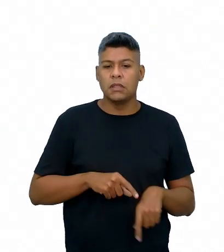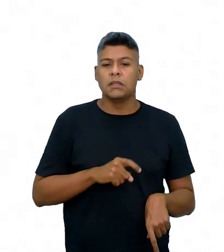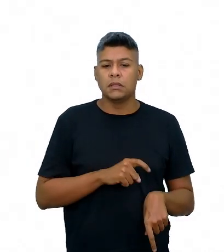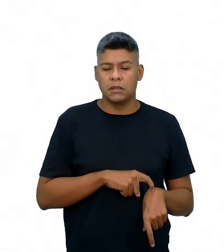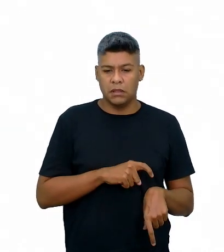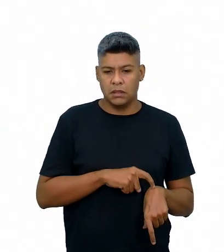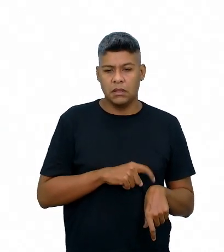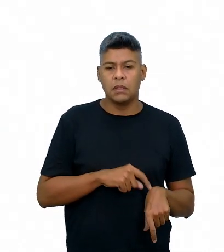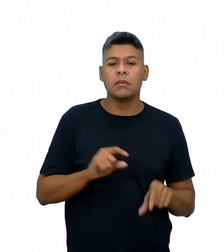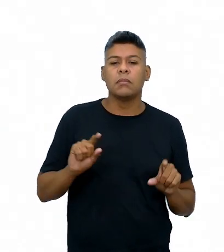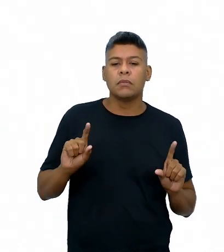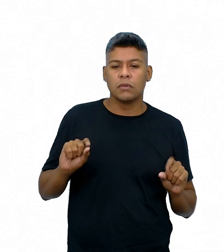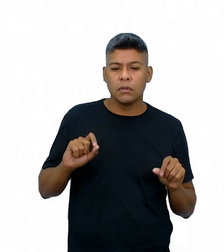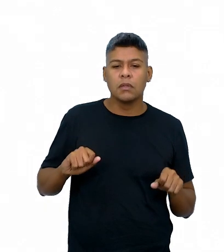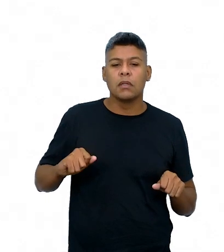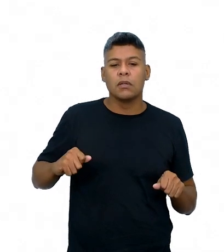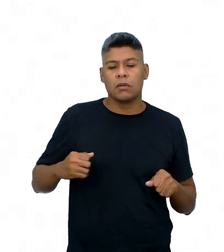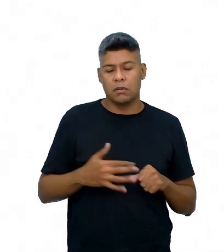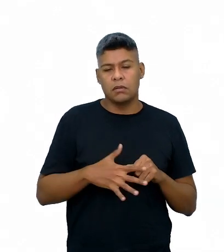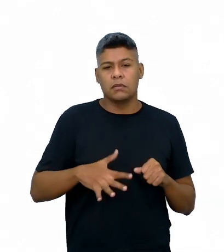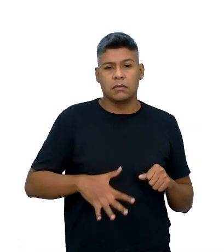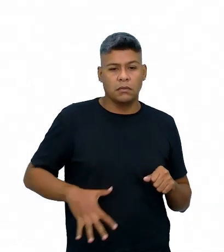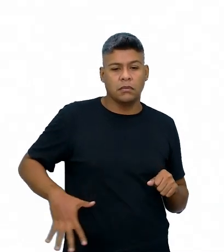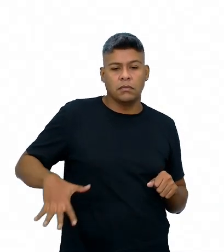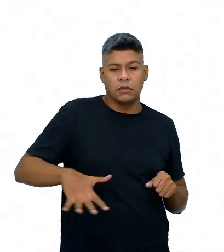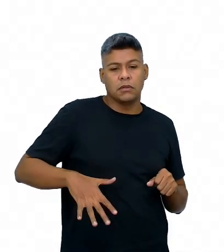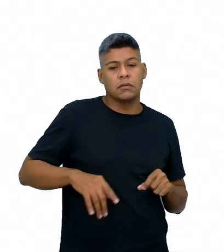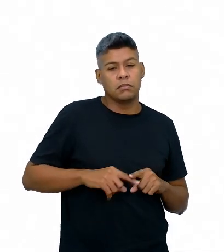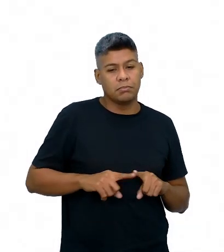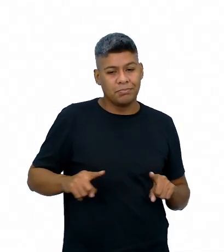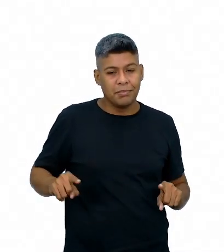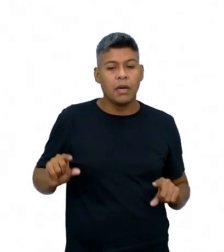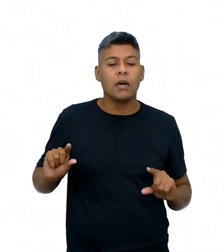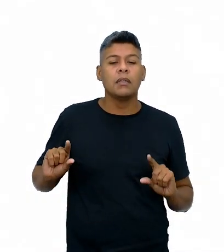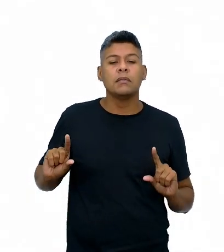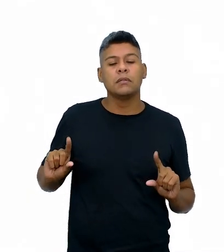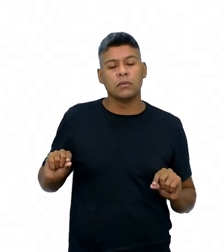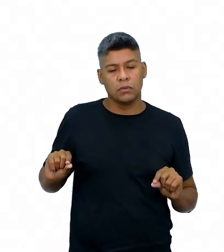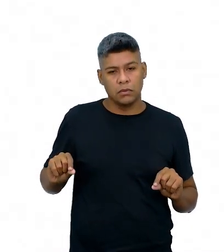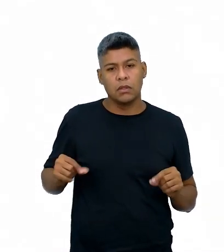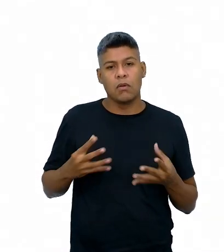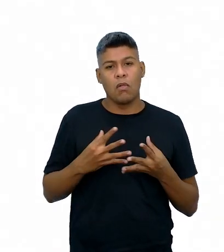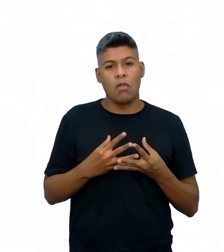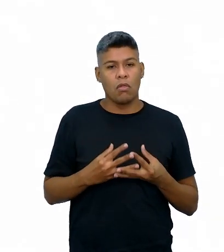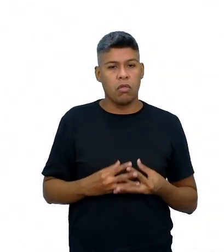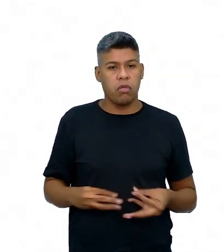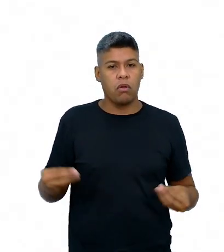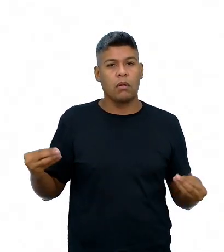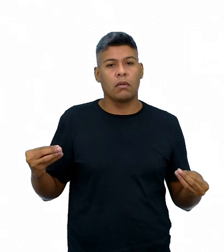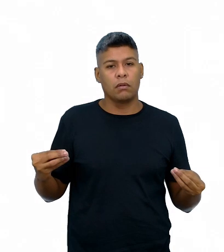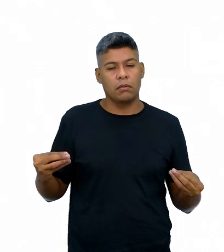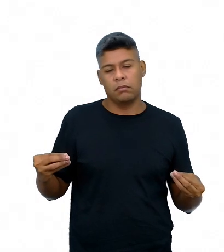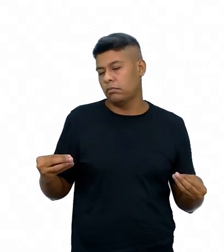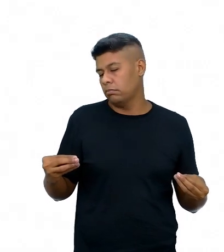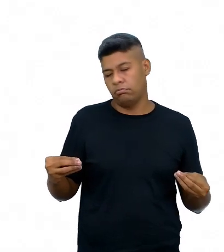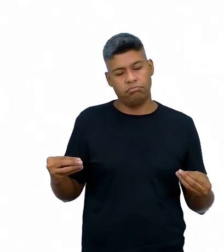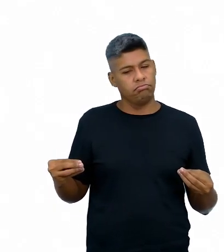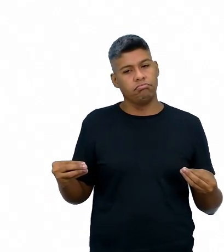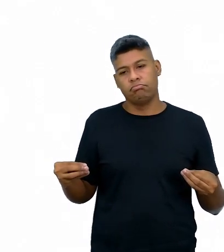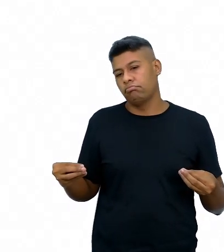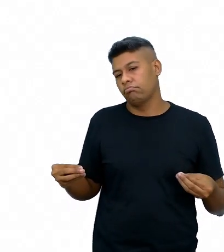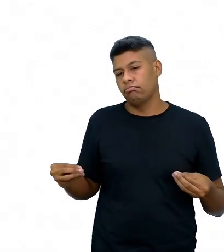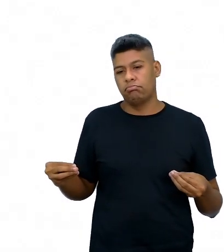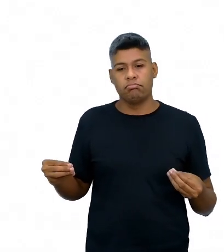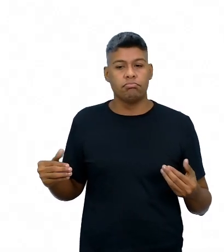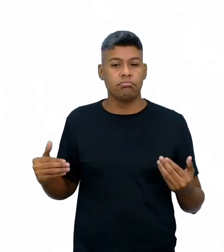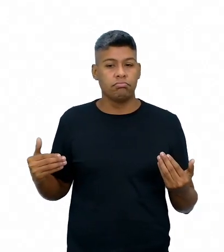e permanência do coronavírus no ambiente, mas não são suficientes para eliminá-lo imediatamente.